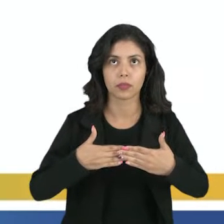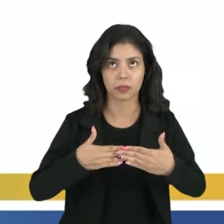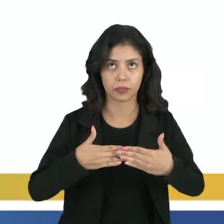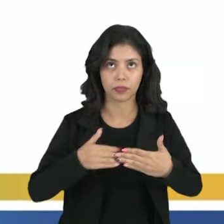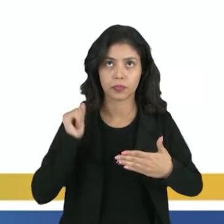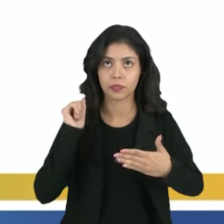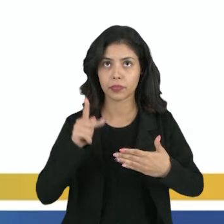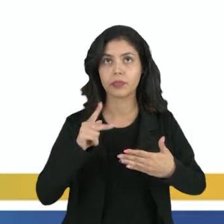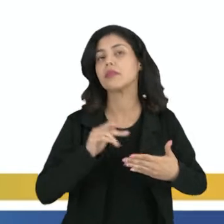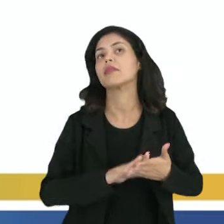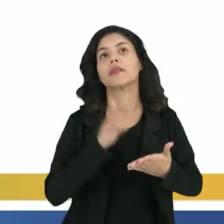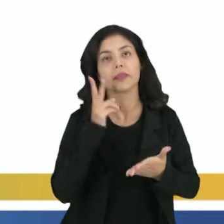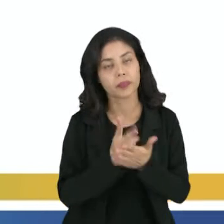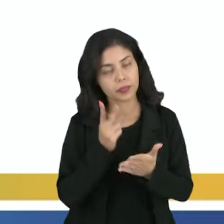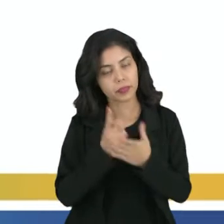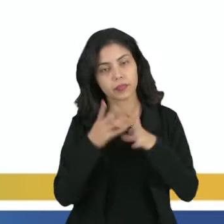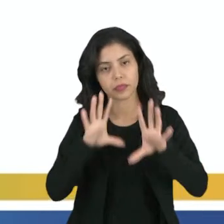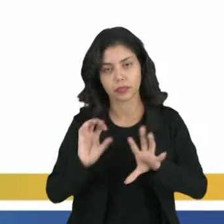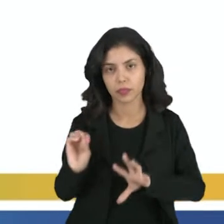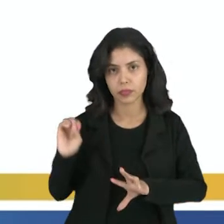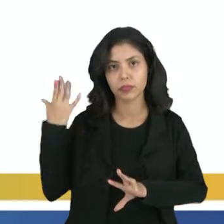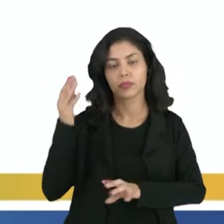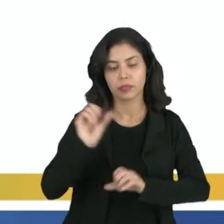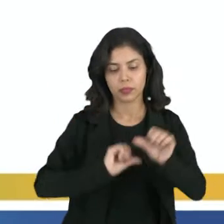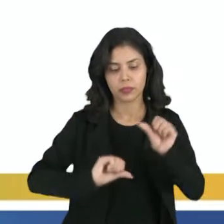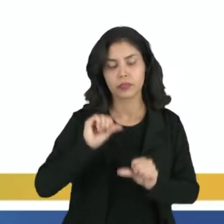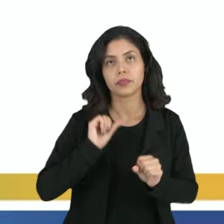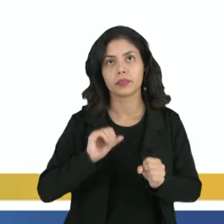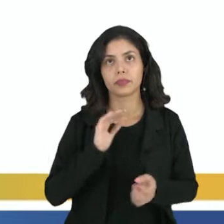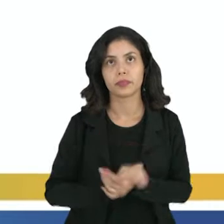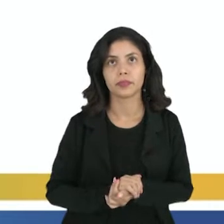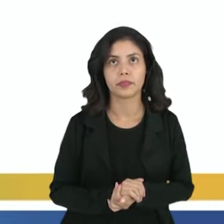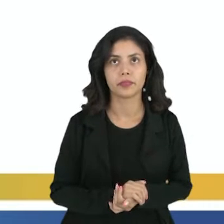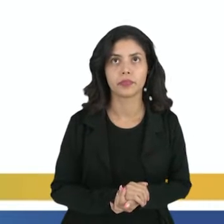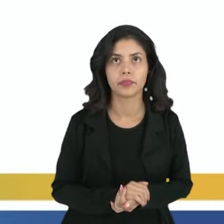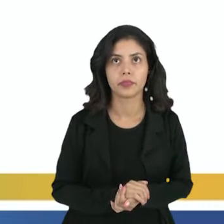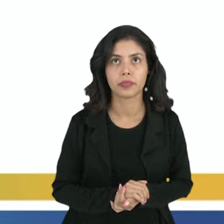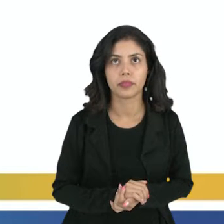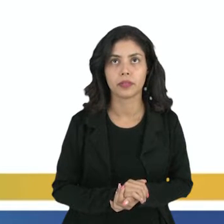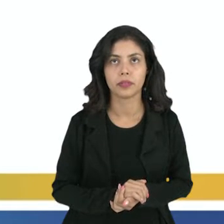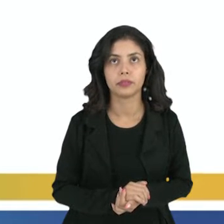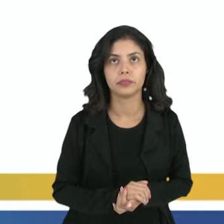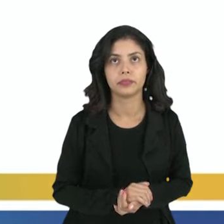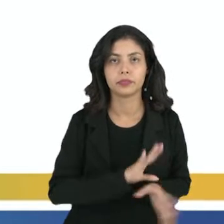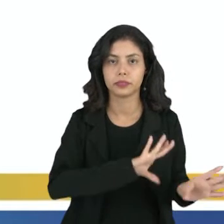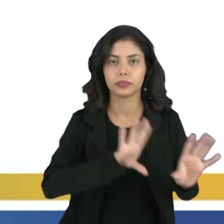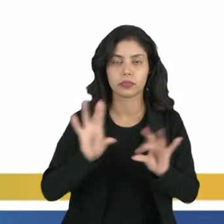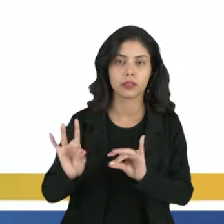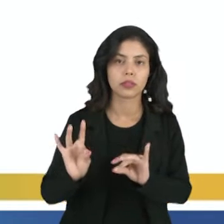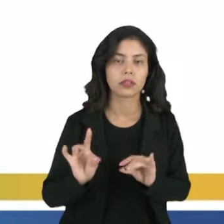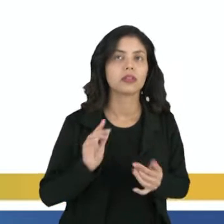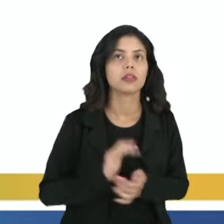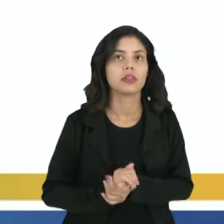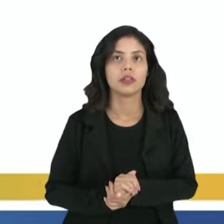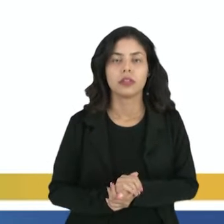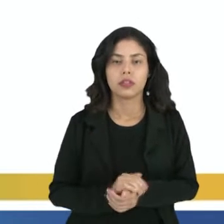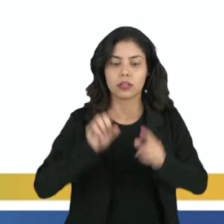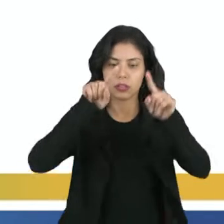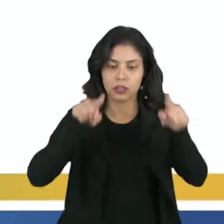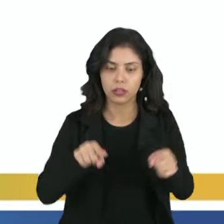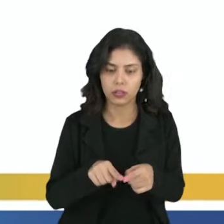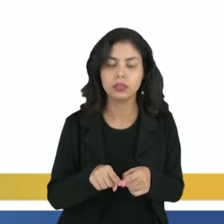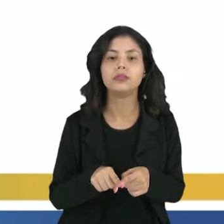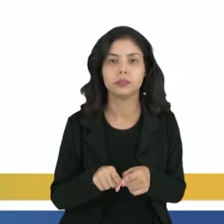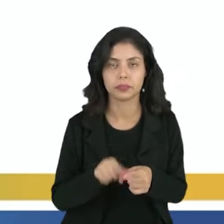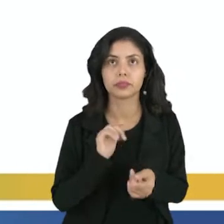fechado, ok? Mas mesmo assim ocorre a troca, né, com o meio ambiente através aqui ao lado desse recipiente,